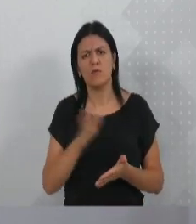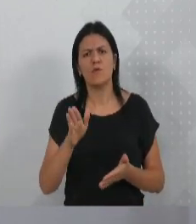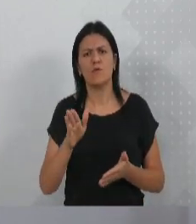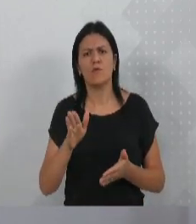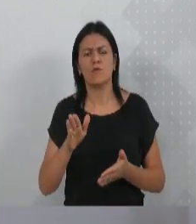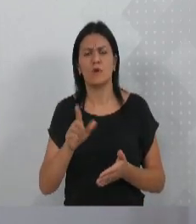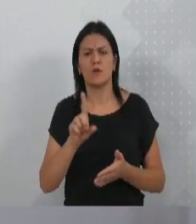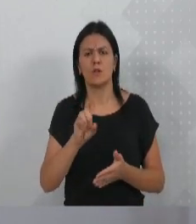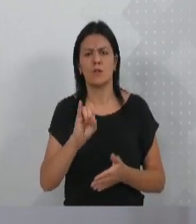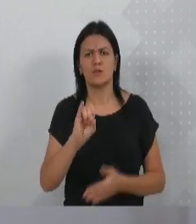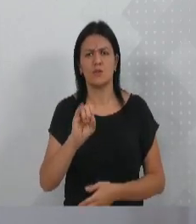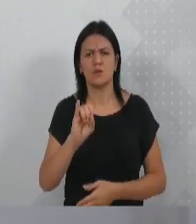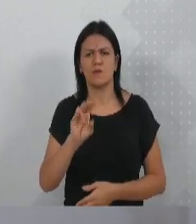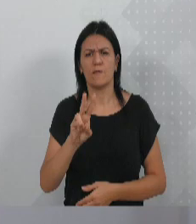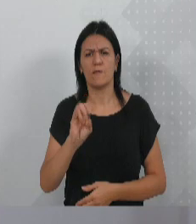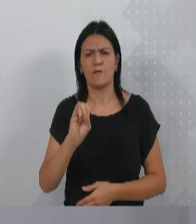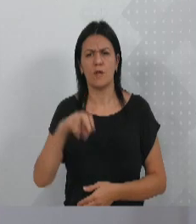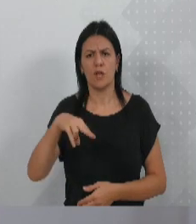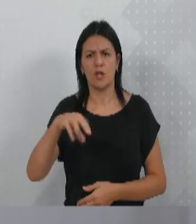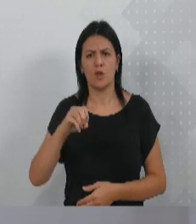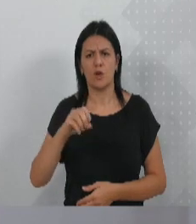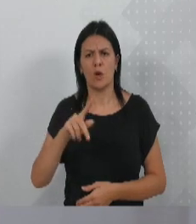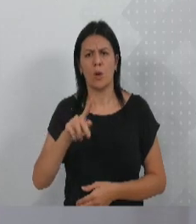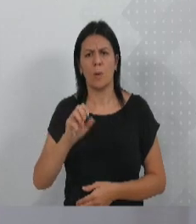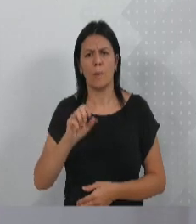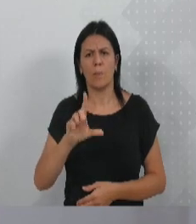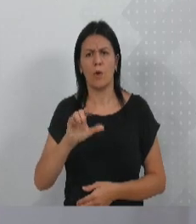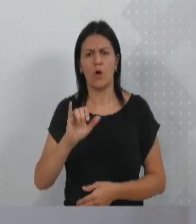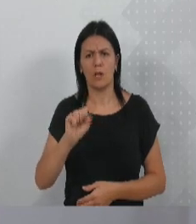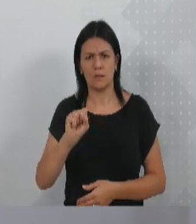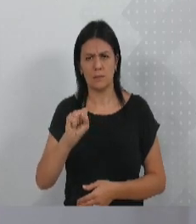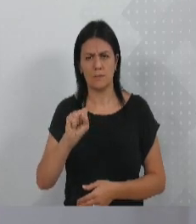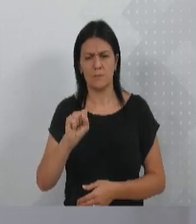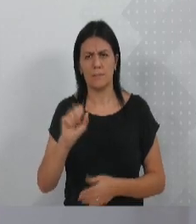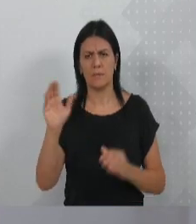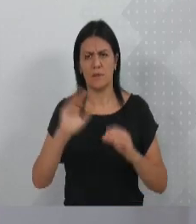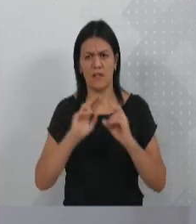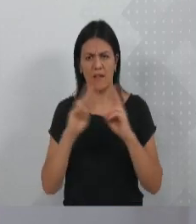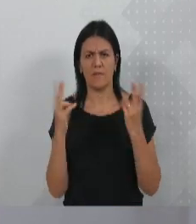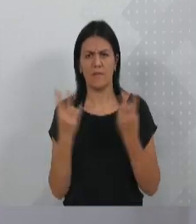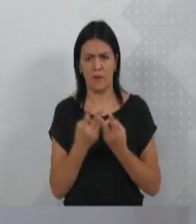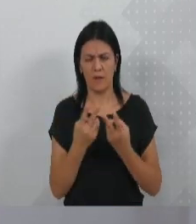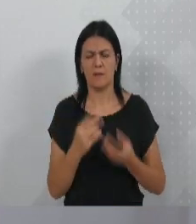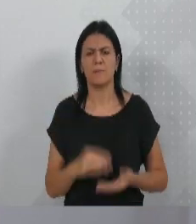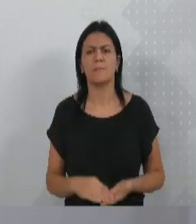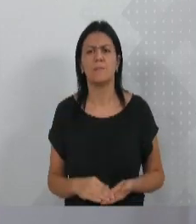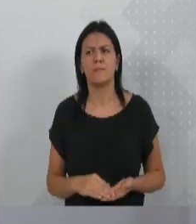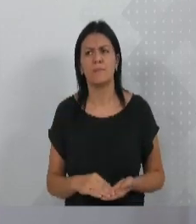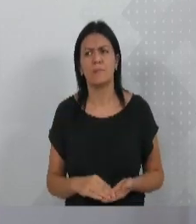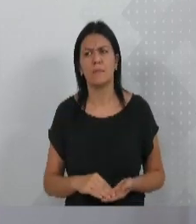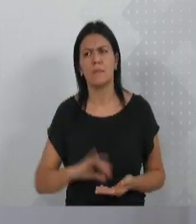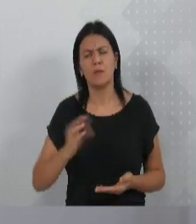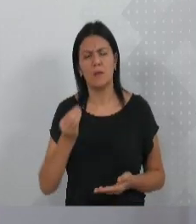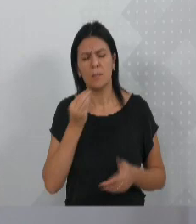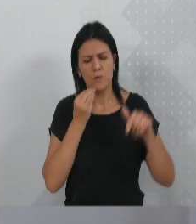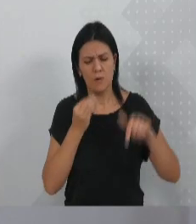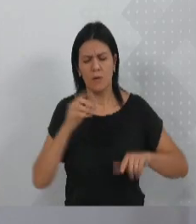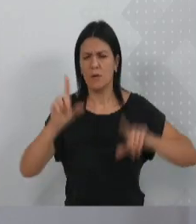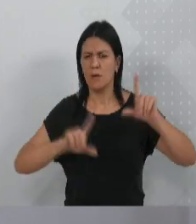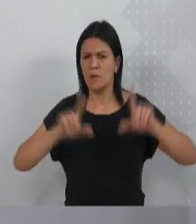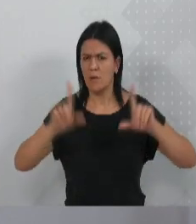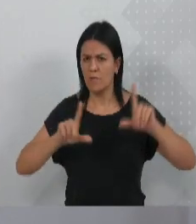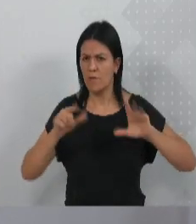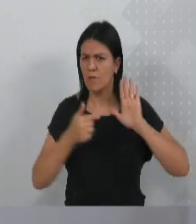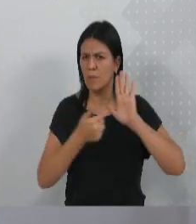atendendo Aquela nossa comunidade e até para aproveitar aqui o o o a audiência da TV Legislativa para estar